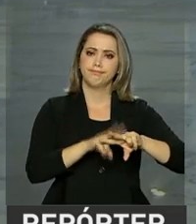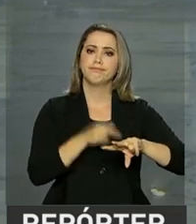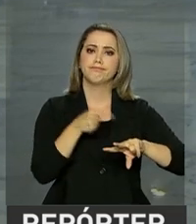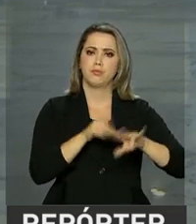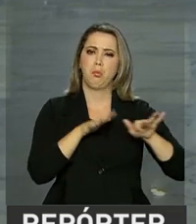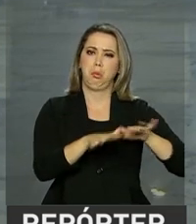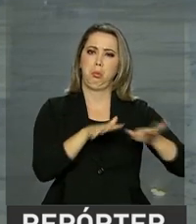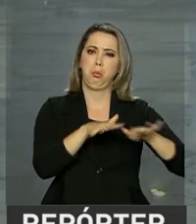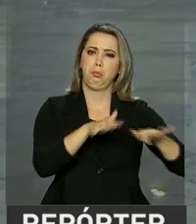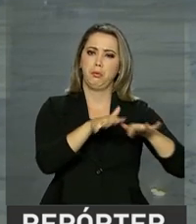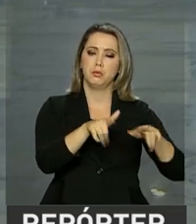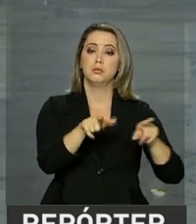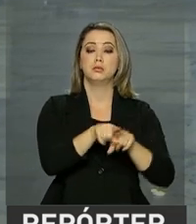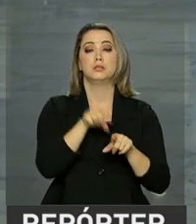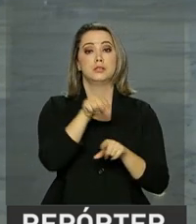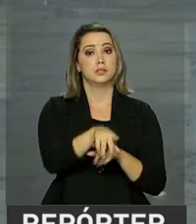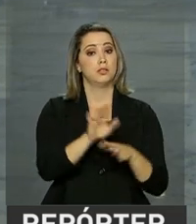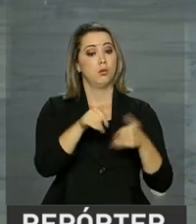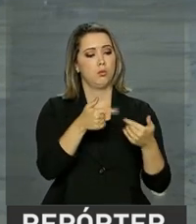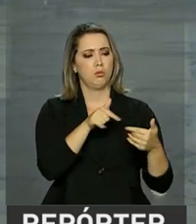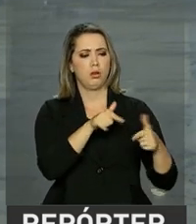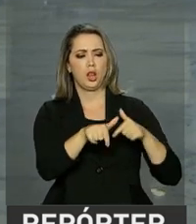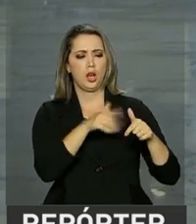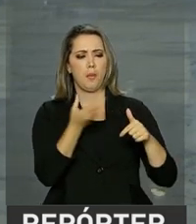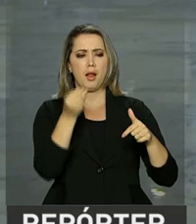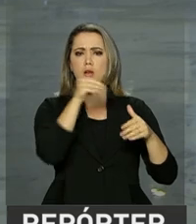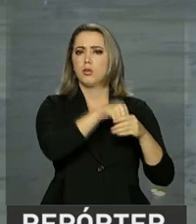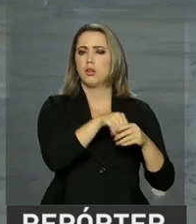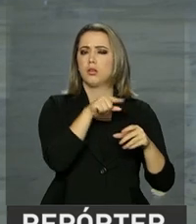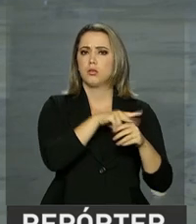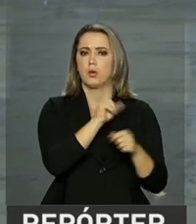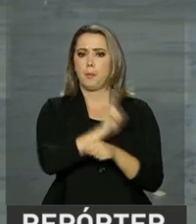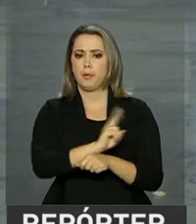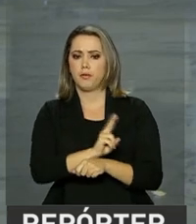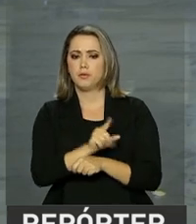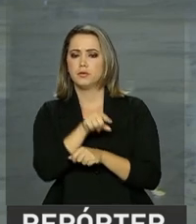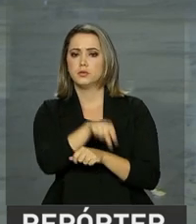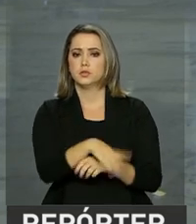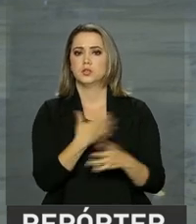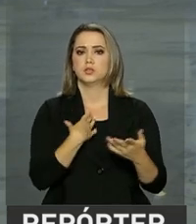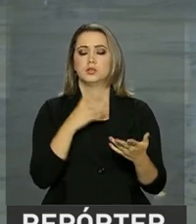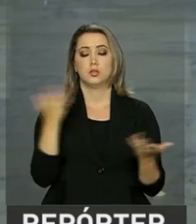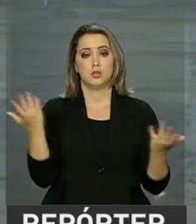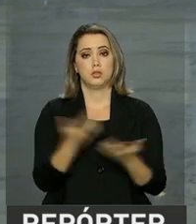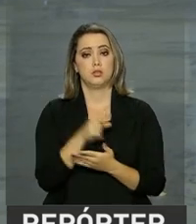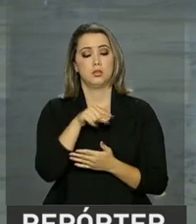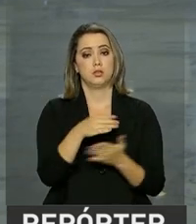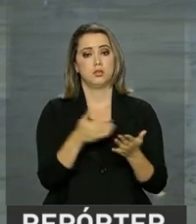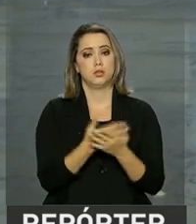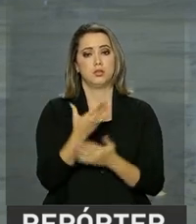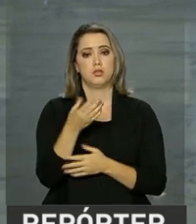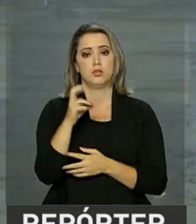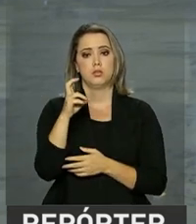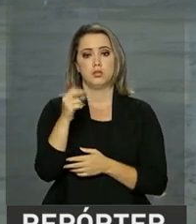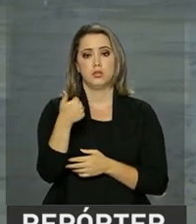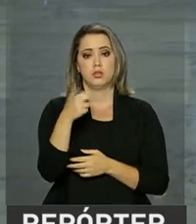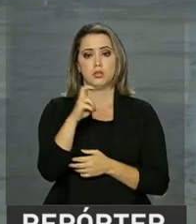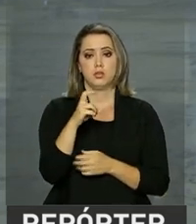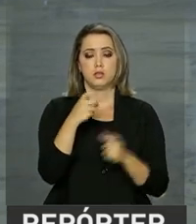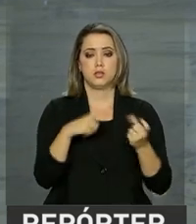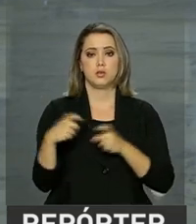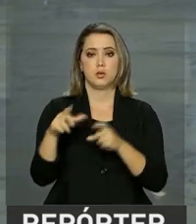medidas tomadas a partir destas rebeliões está a varredura de presídios que até o momento foi feito em cerca de 15